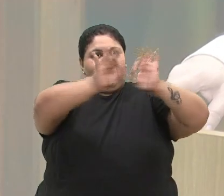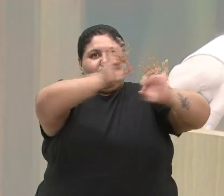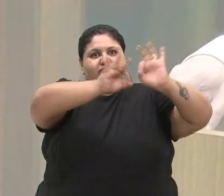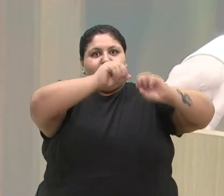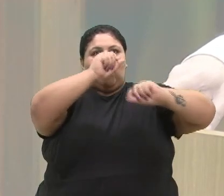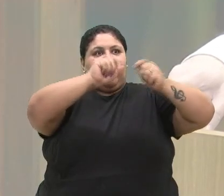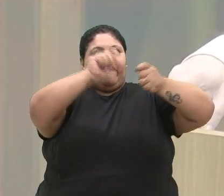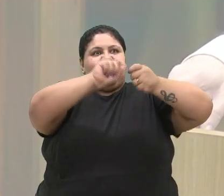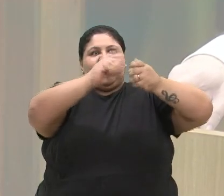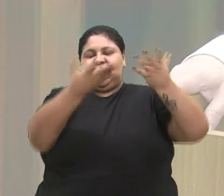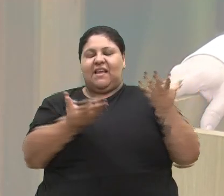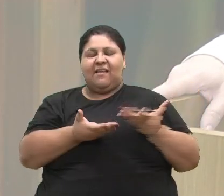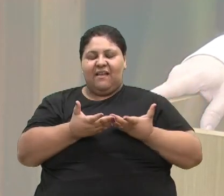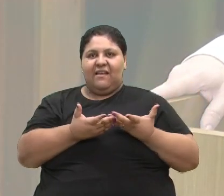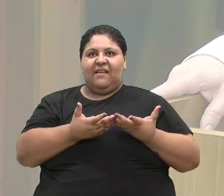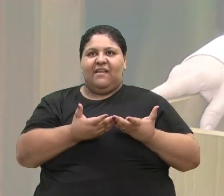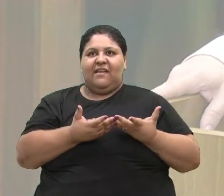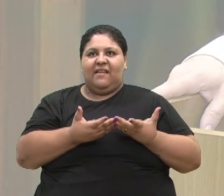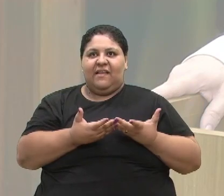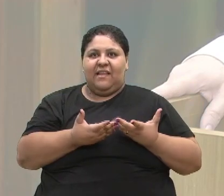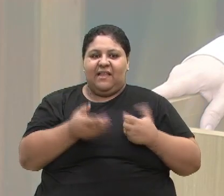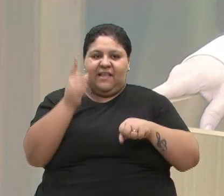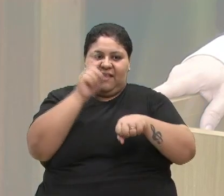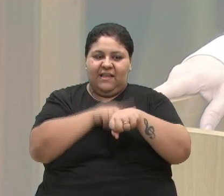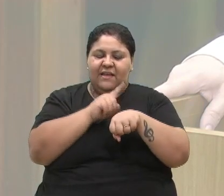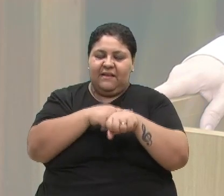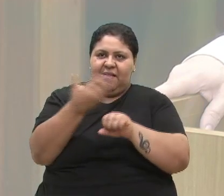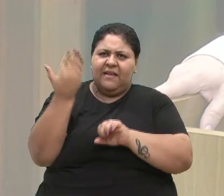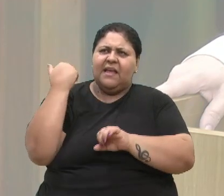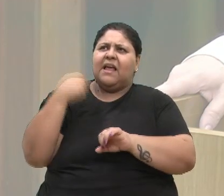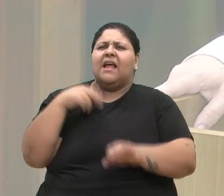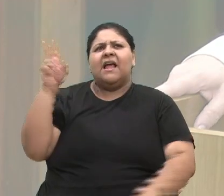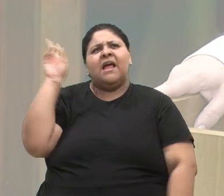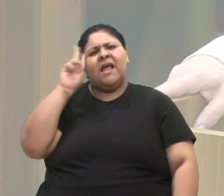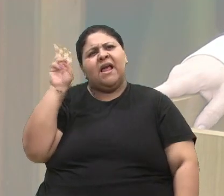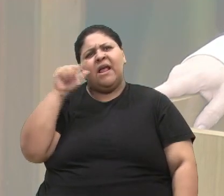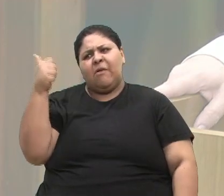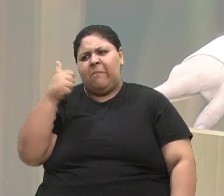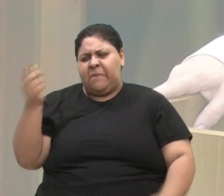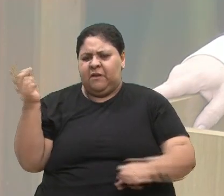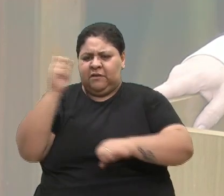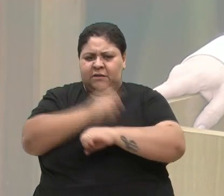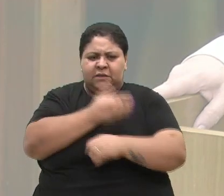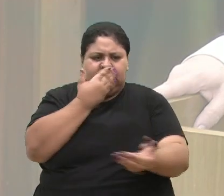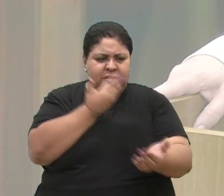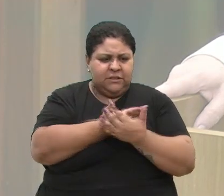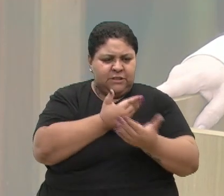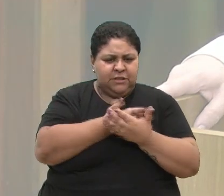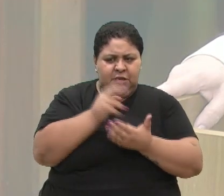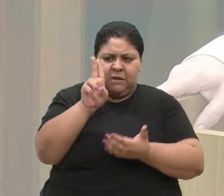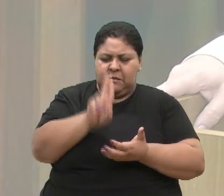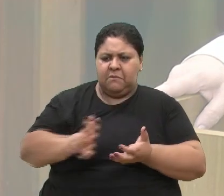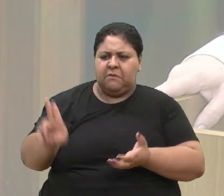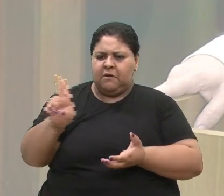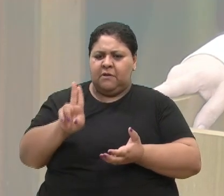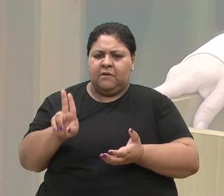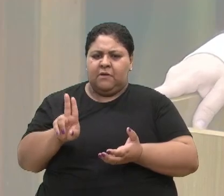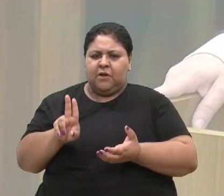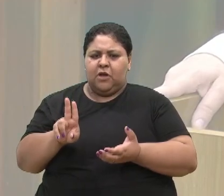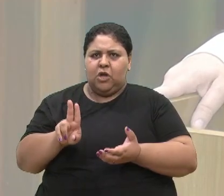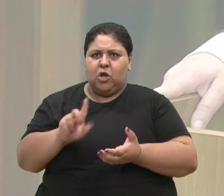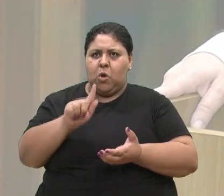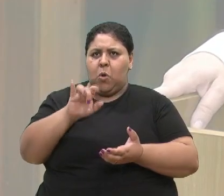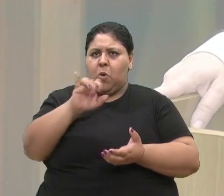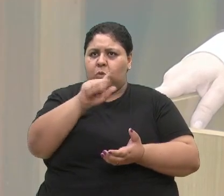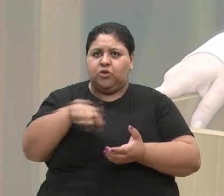que fazer, o que não fazer. E naquela hora, eu lembro bem do meu primeiro dia de aula na universidade, com um giz na mão, um